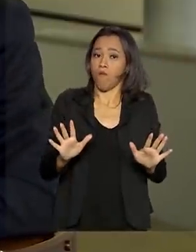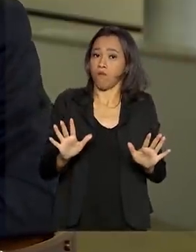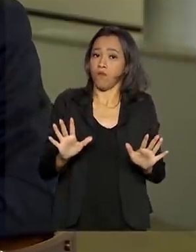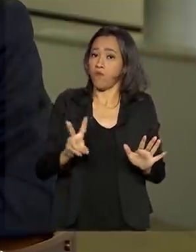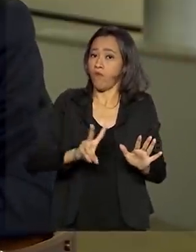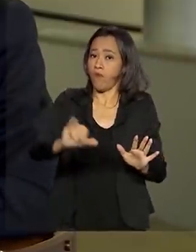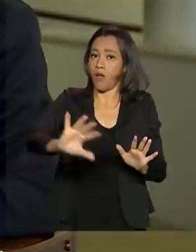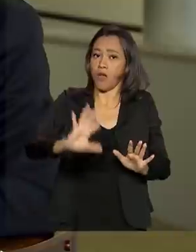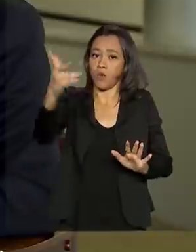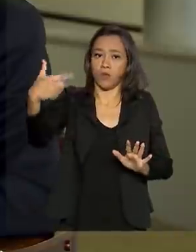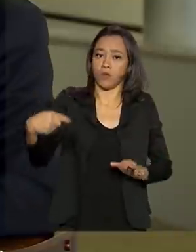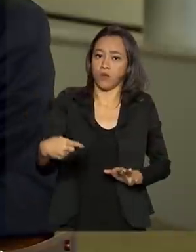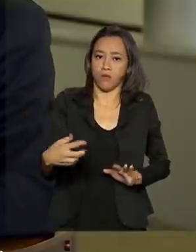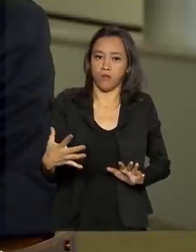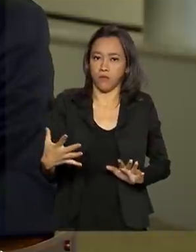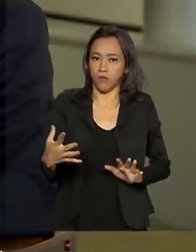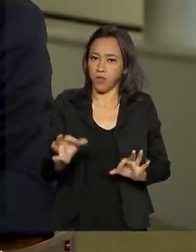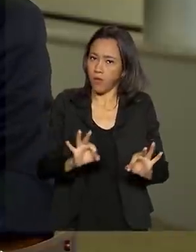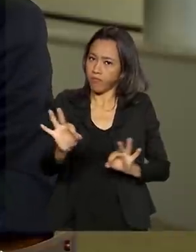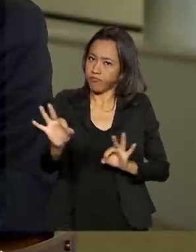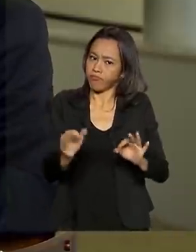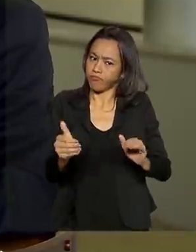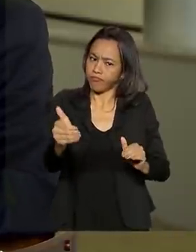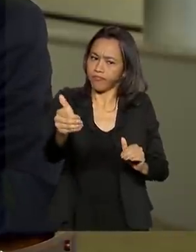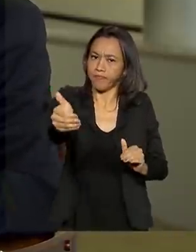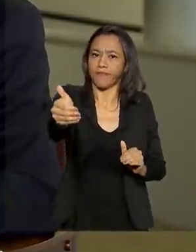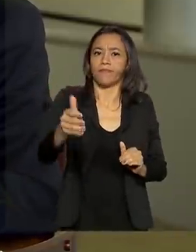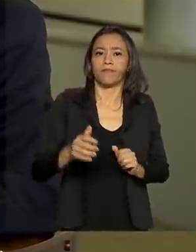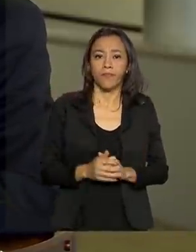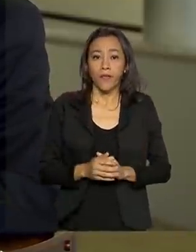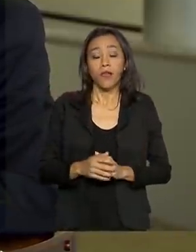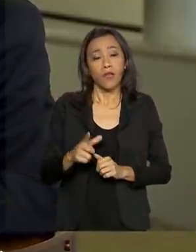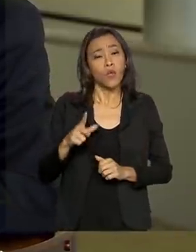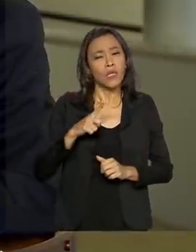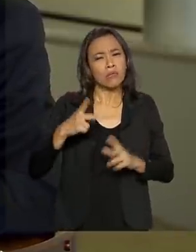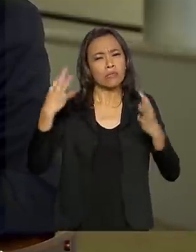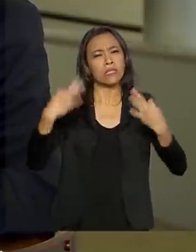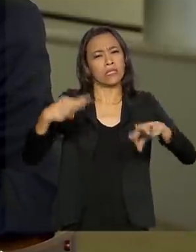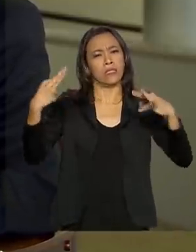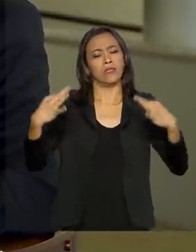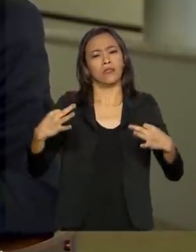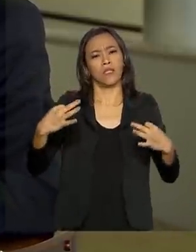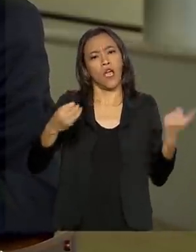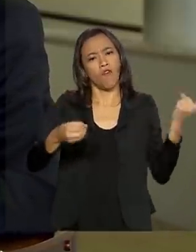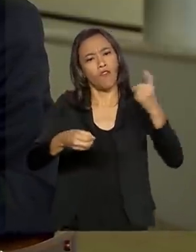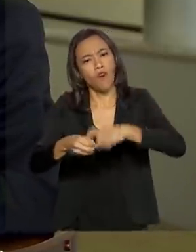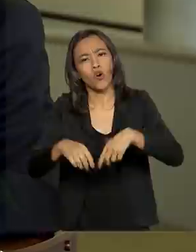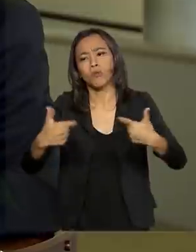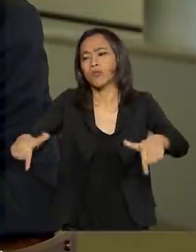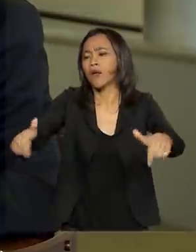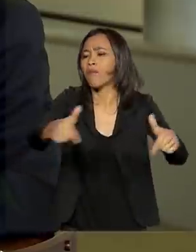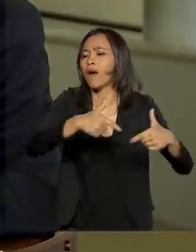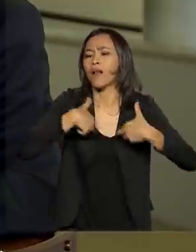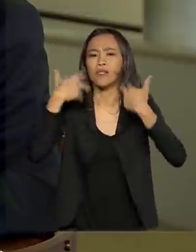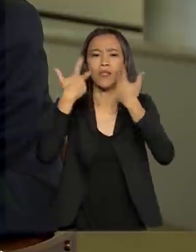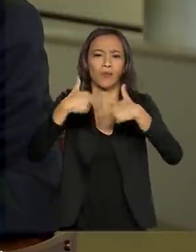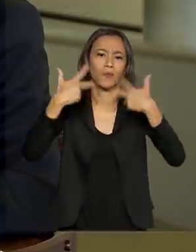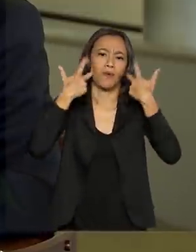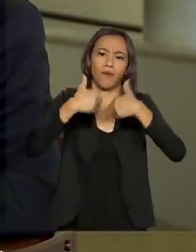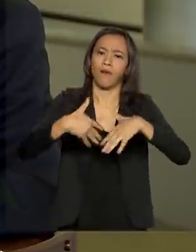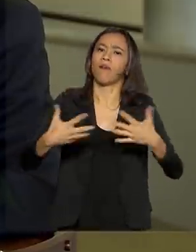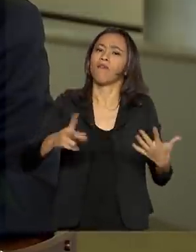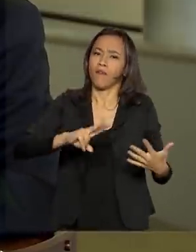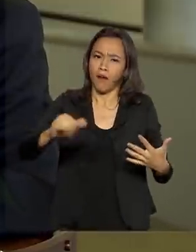não vai acontecer. E tem a impressão que o retorno ao trabalho, isso vai ser uma coisa natural, isso vai